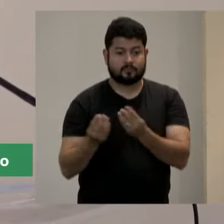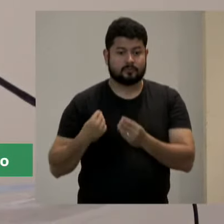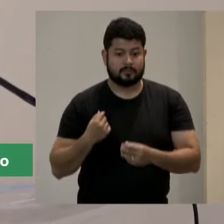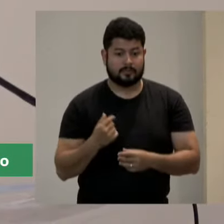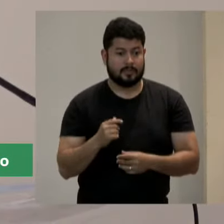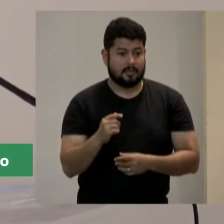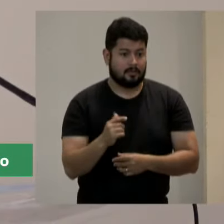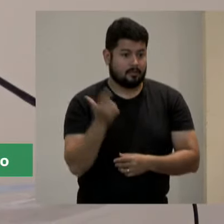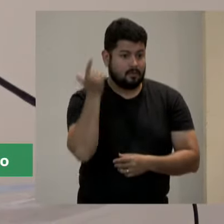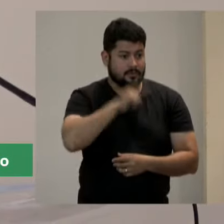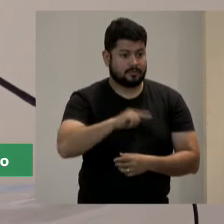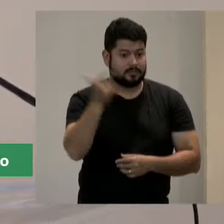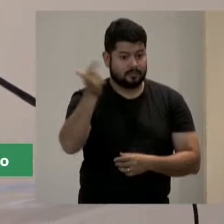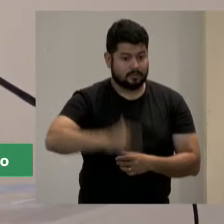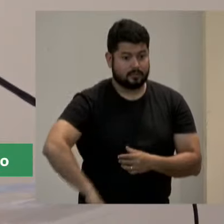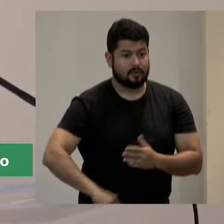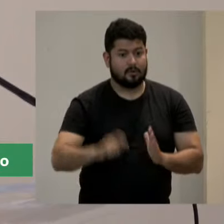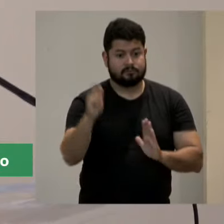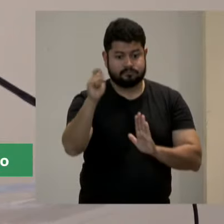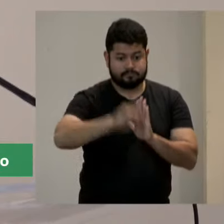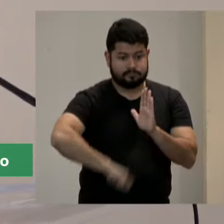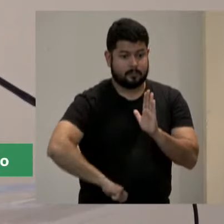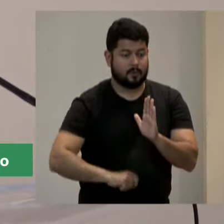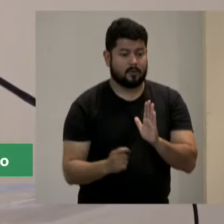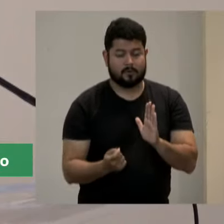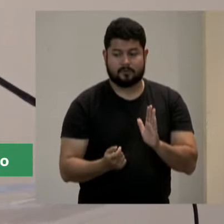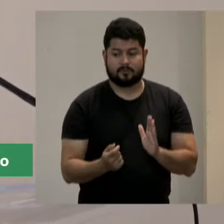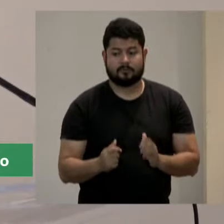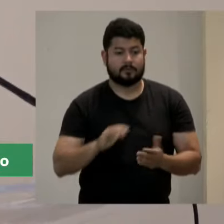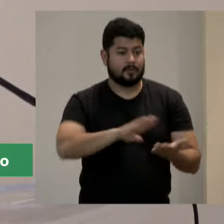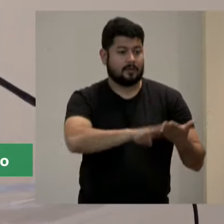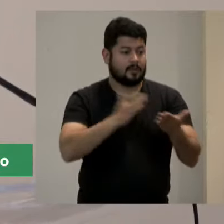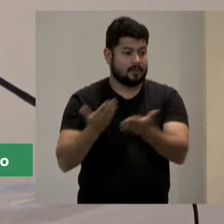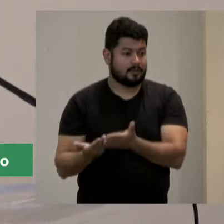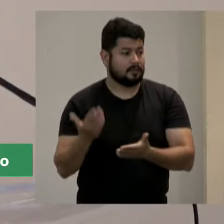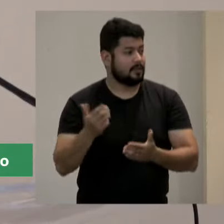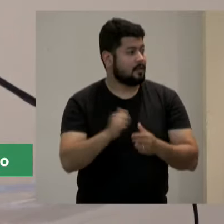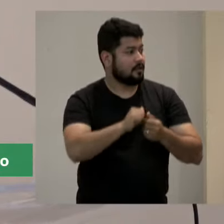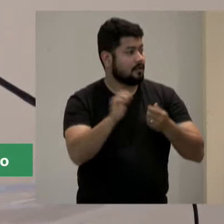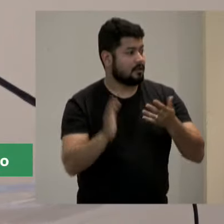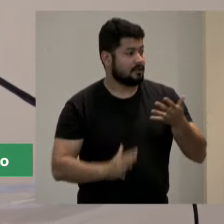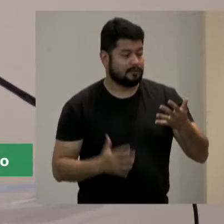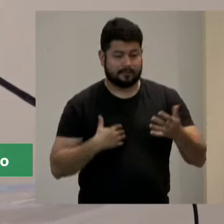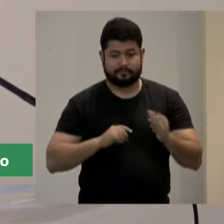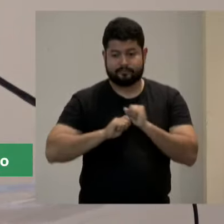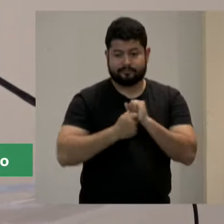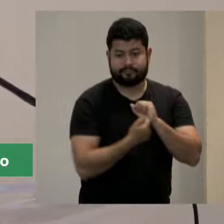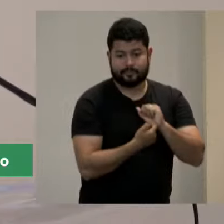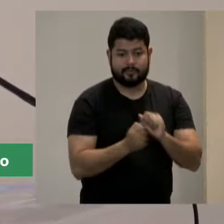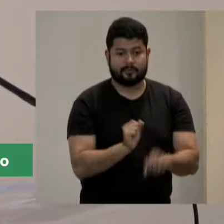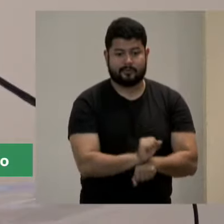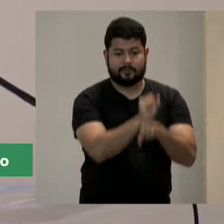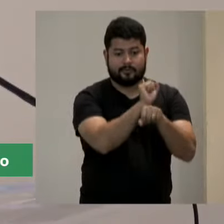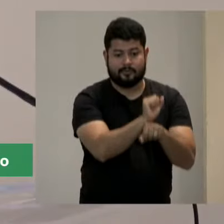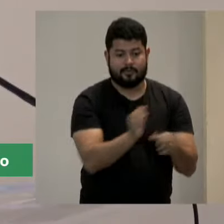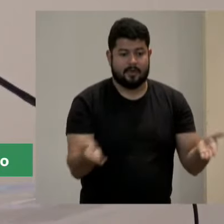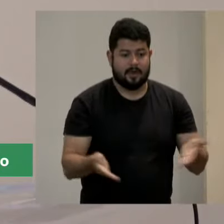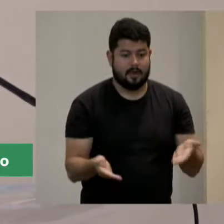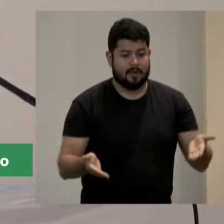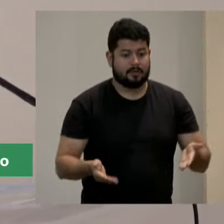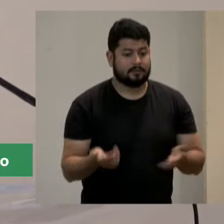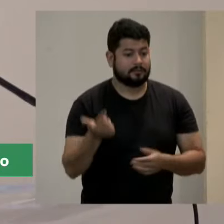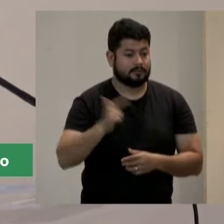concursos públicos para os intérpretes de Libras. Atualmente foram bloqueados esses concursos, foram suspensos, e a gente está